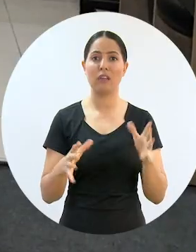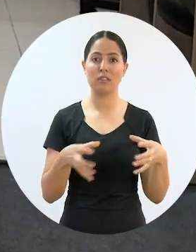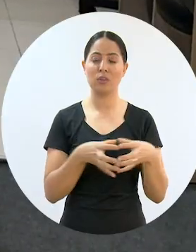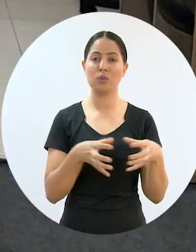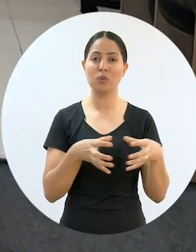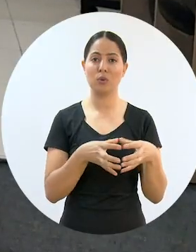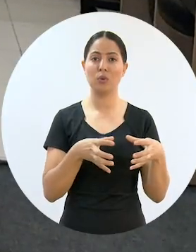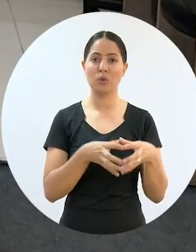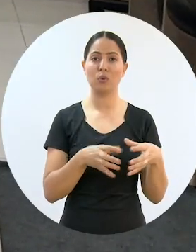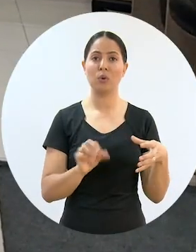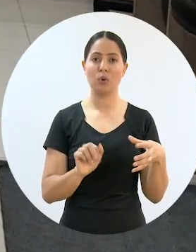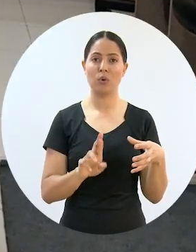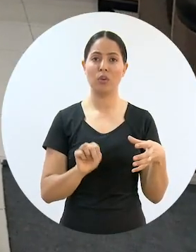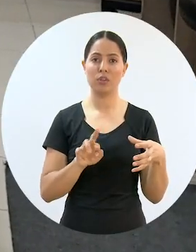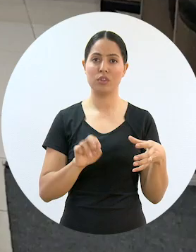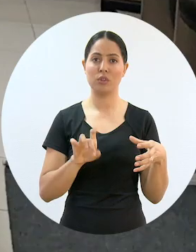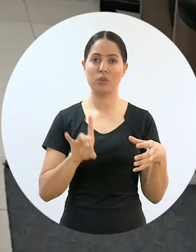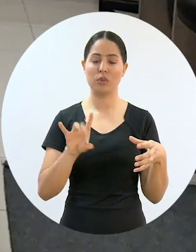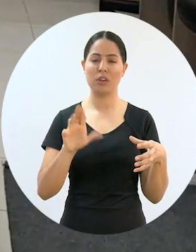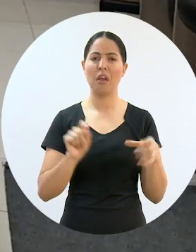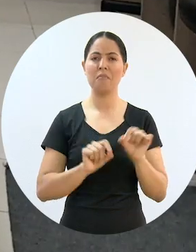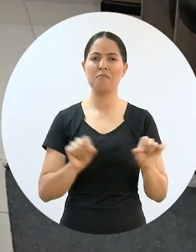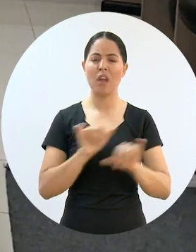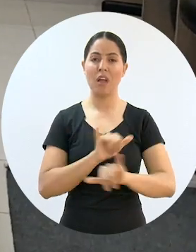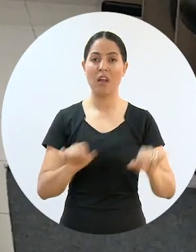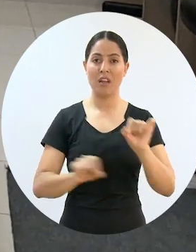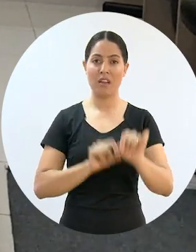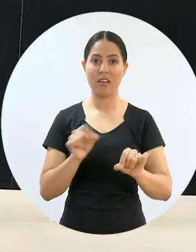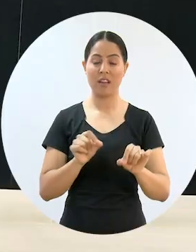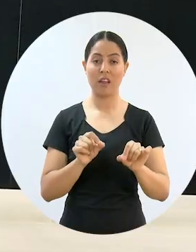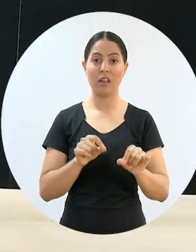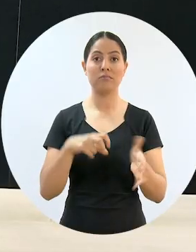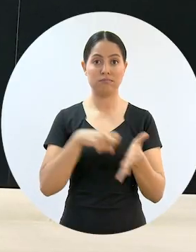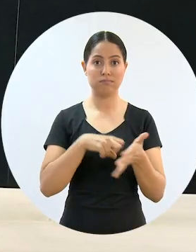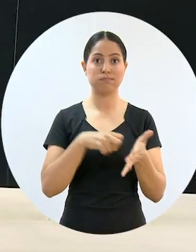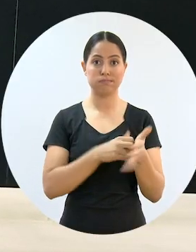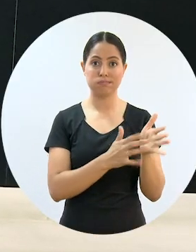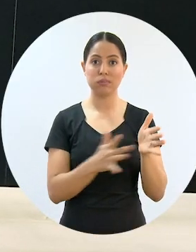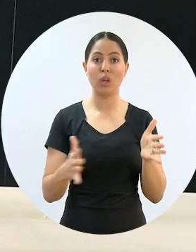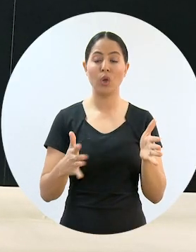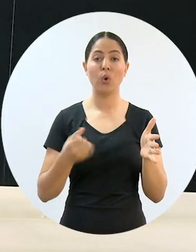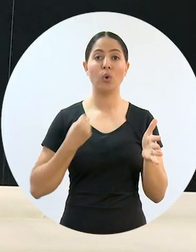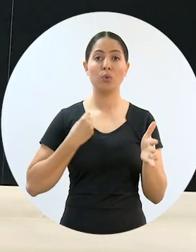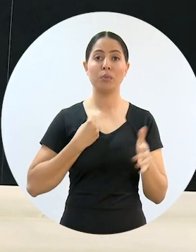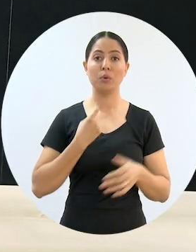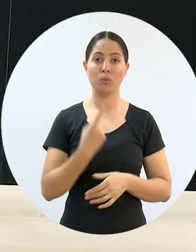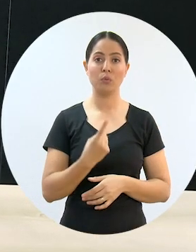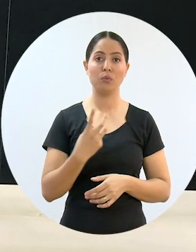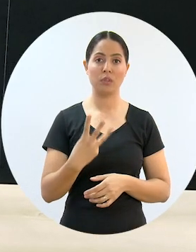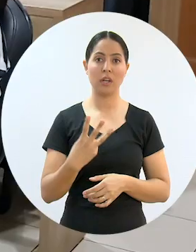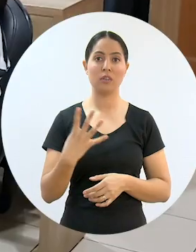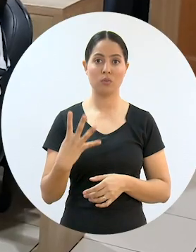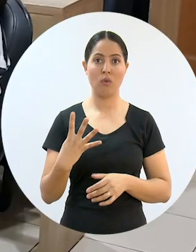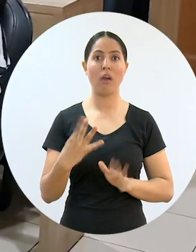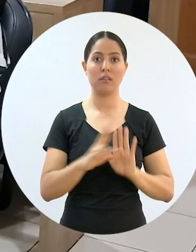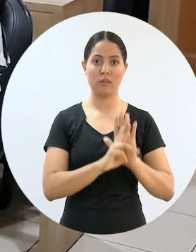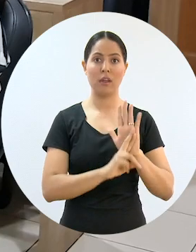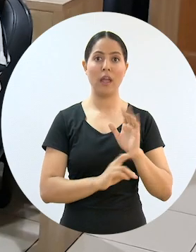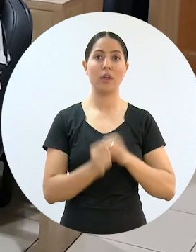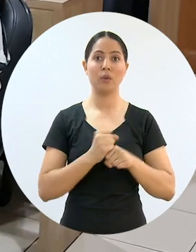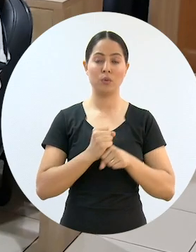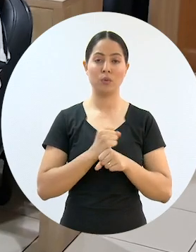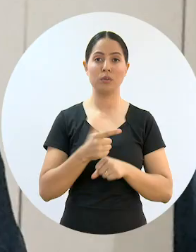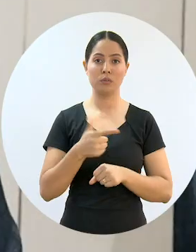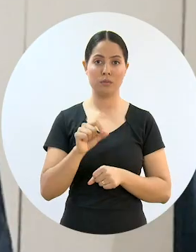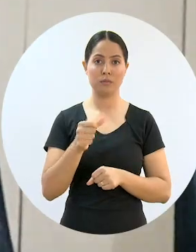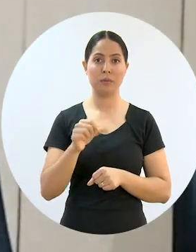itinerante. As visitas têm como objetivo também orientar sobre a tramitação dos processos disciplinares do provimento número 134 de